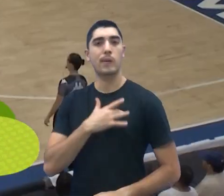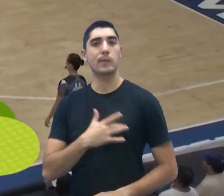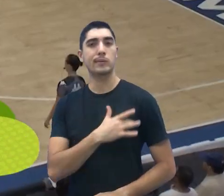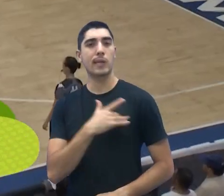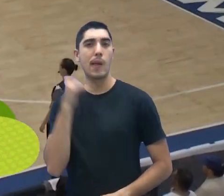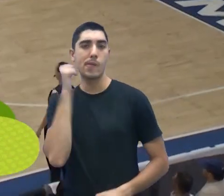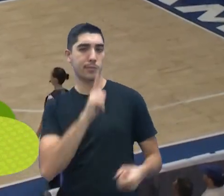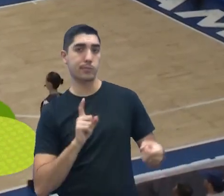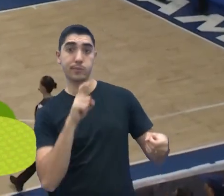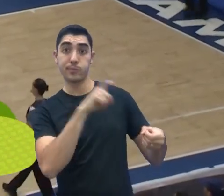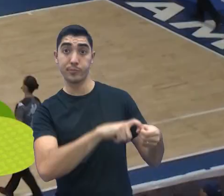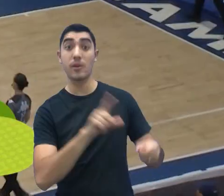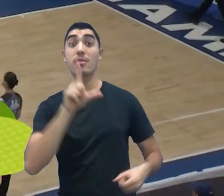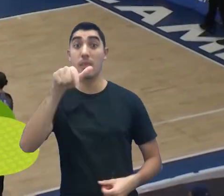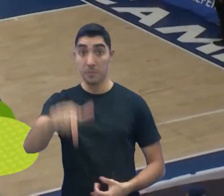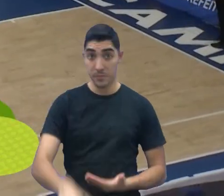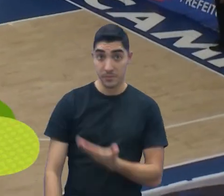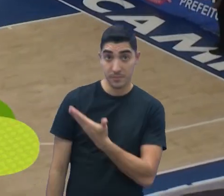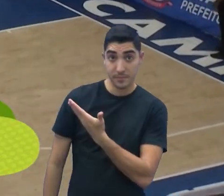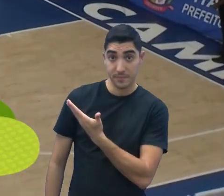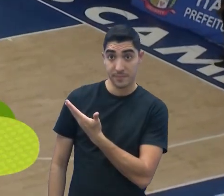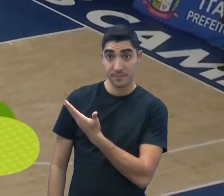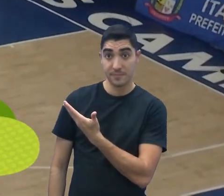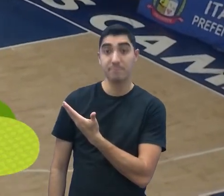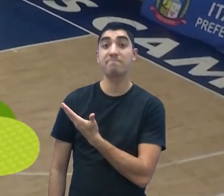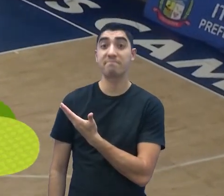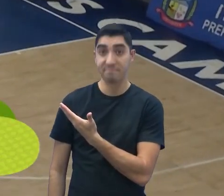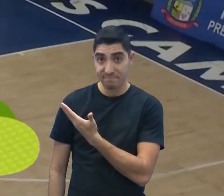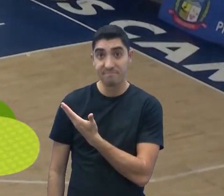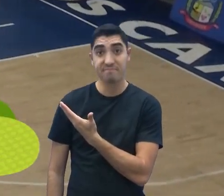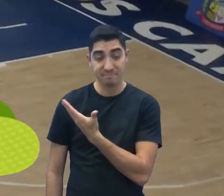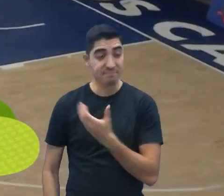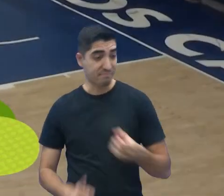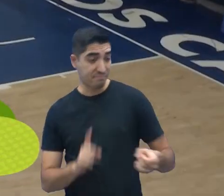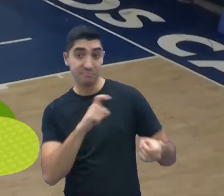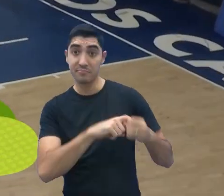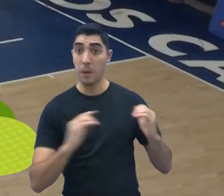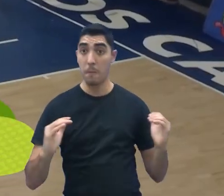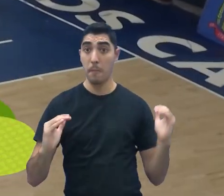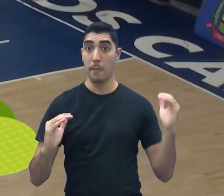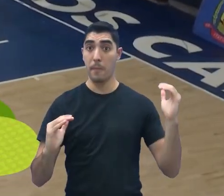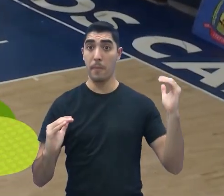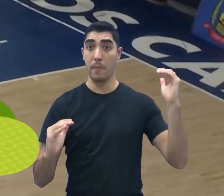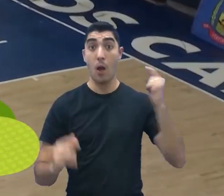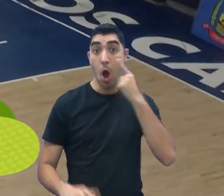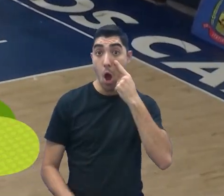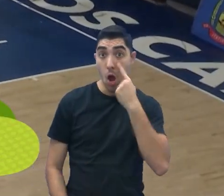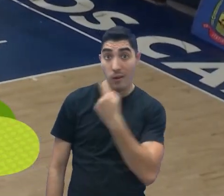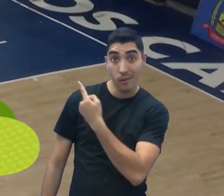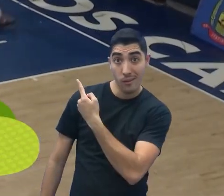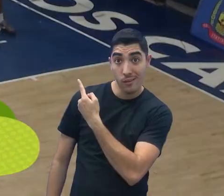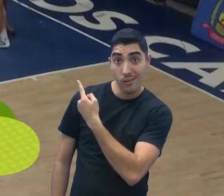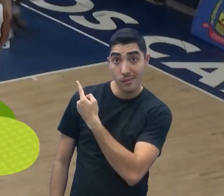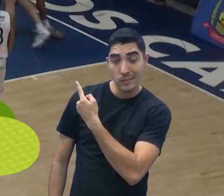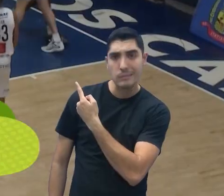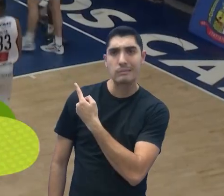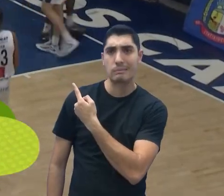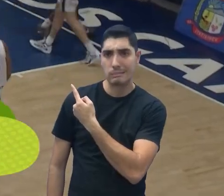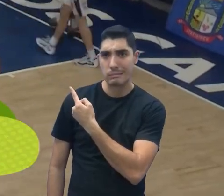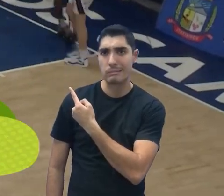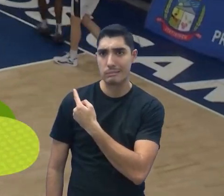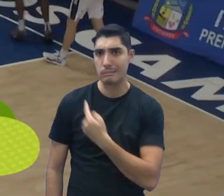E Ossani, inspirado, não deixava o São José encostar. Se liga nessa ponte aérea mineira que